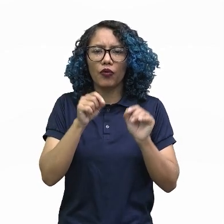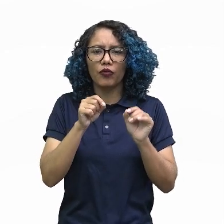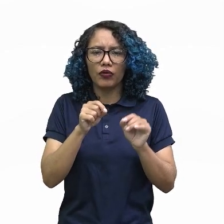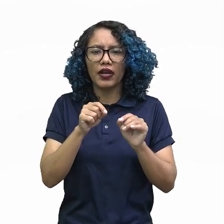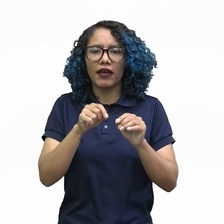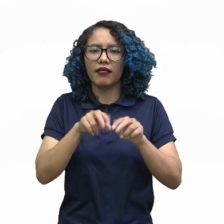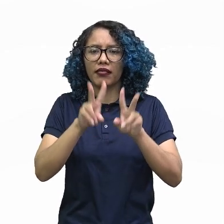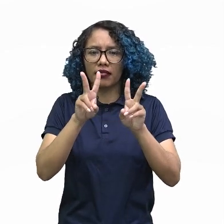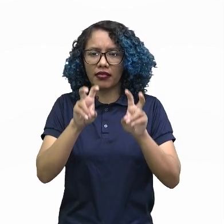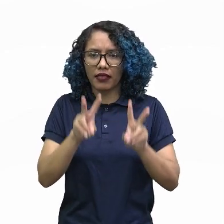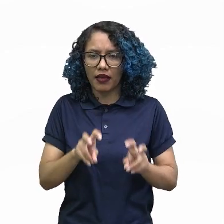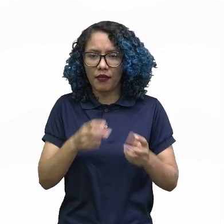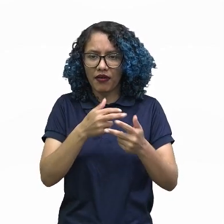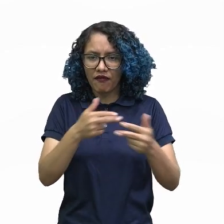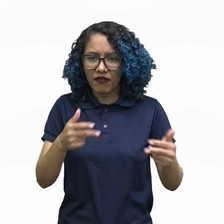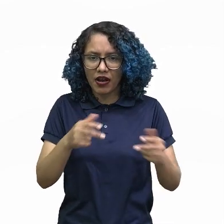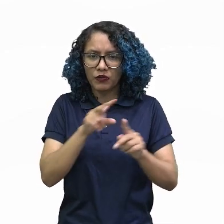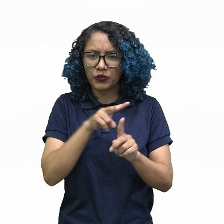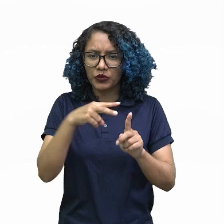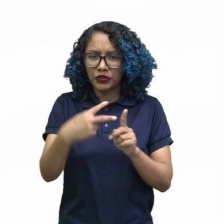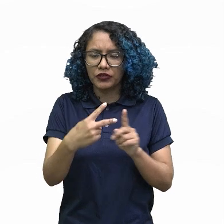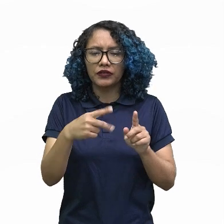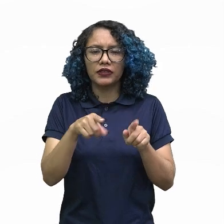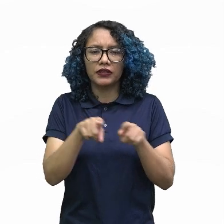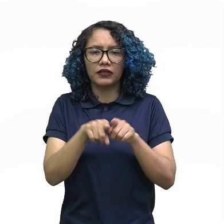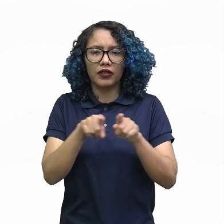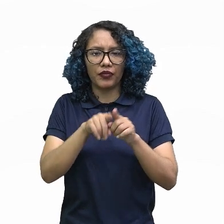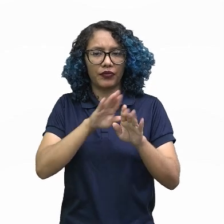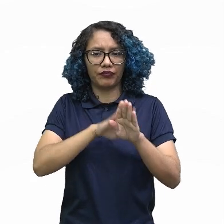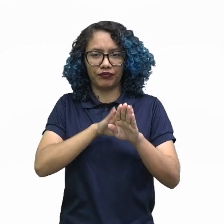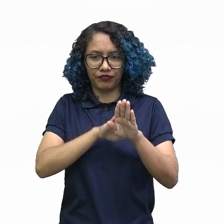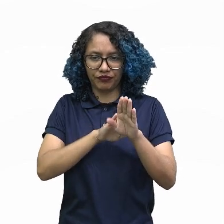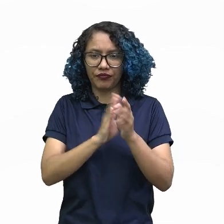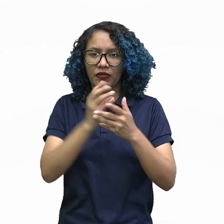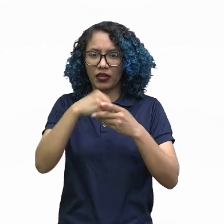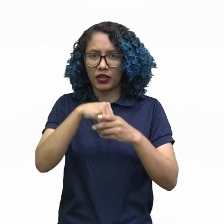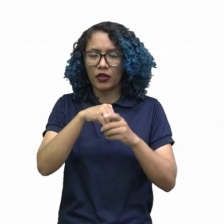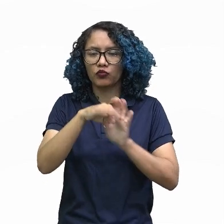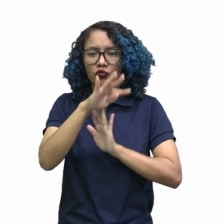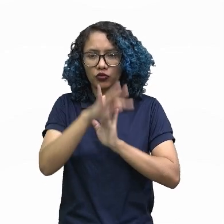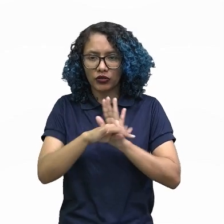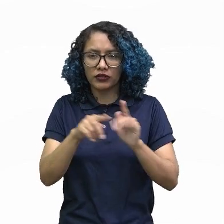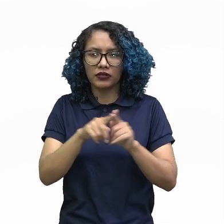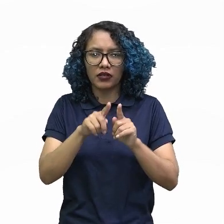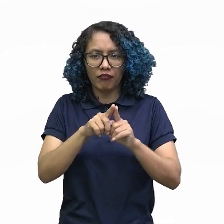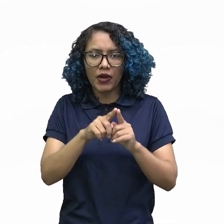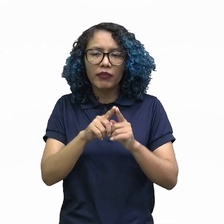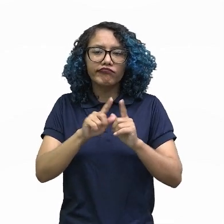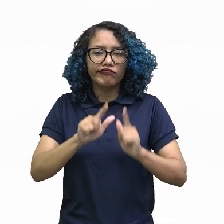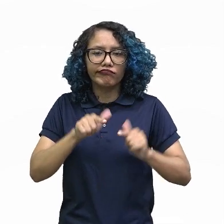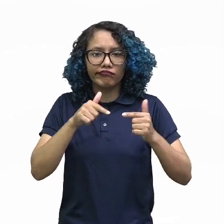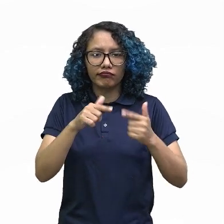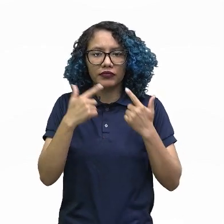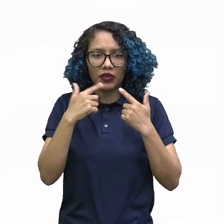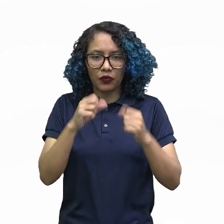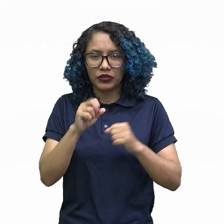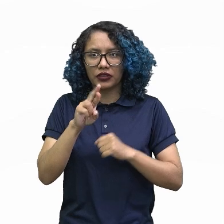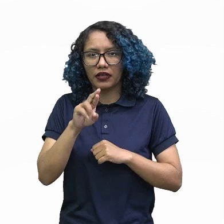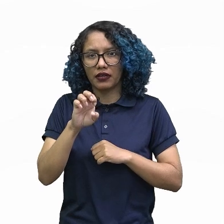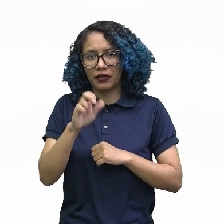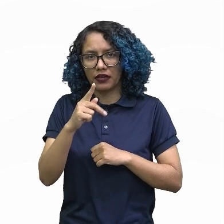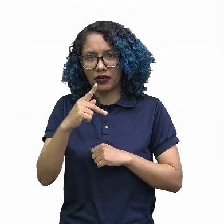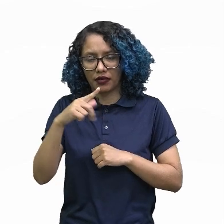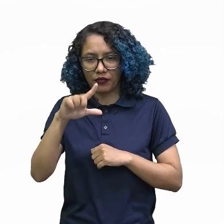diversas temáticas, visões de mundo, ideologias veiculadas nos textos e atos linguísticos, a réplica,